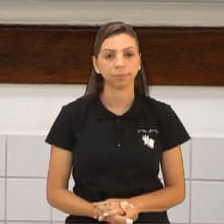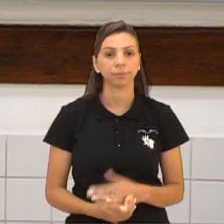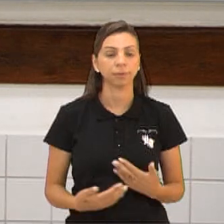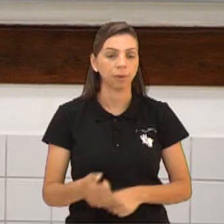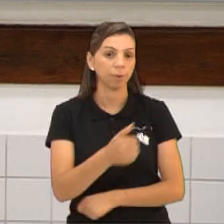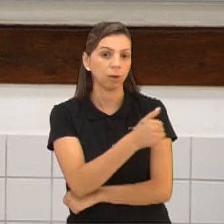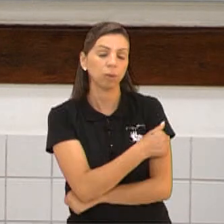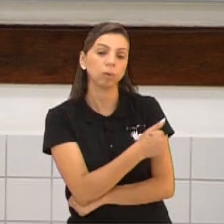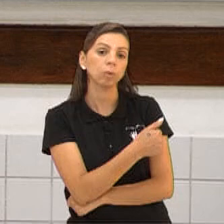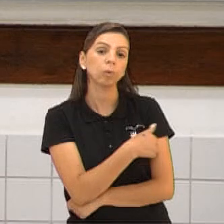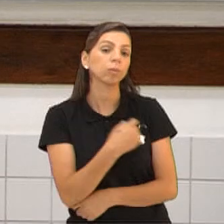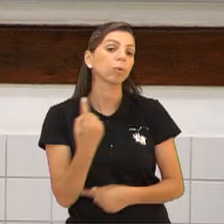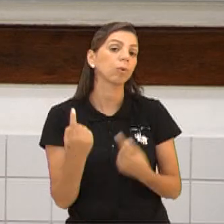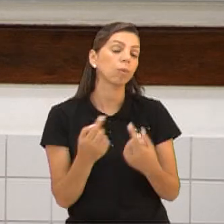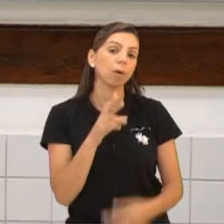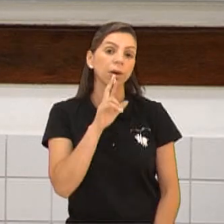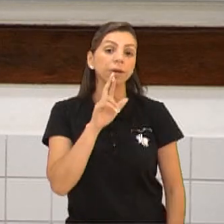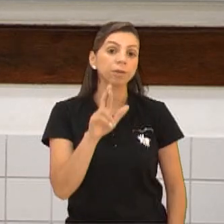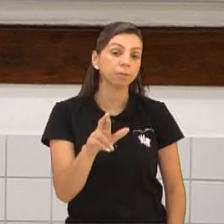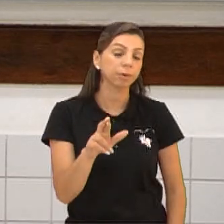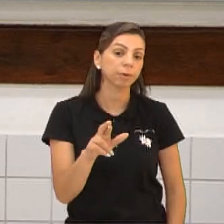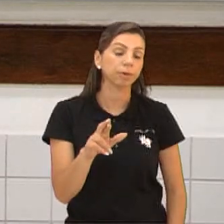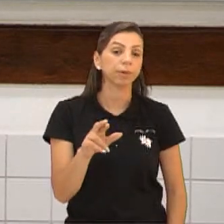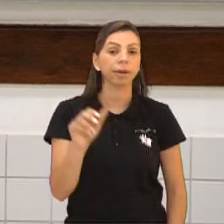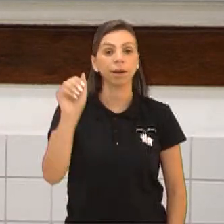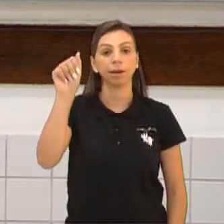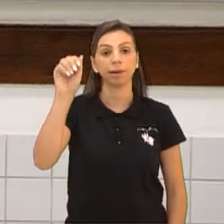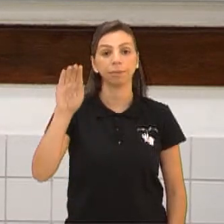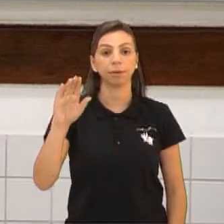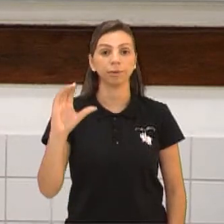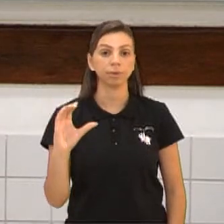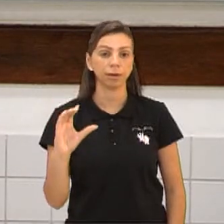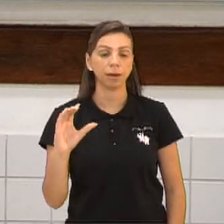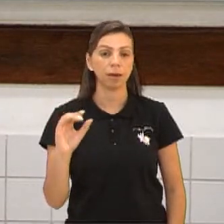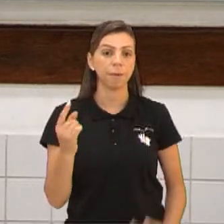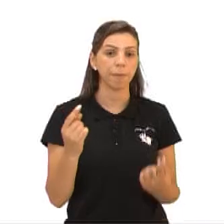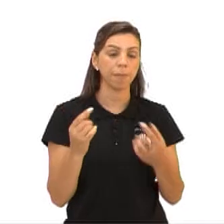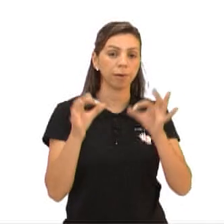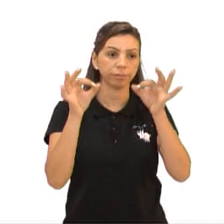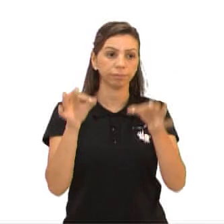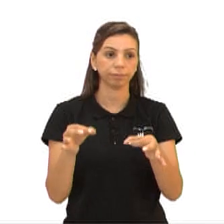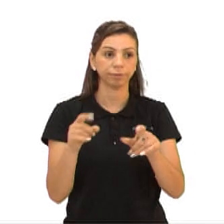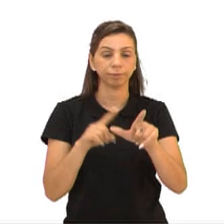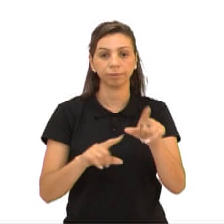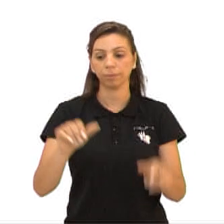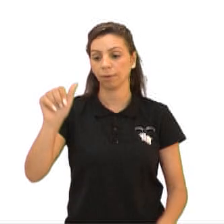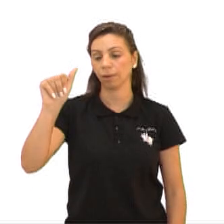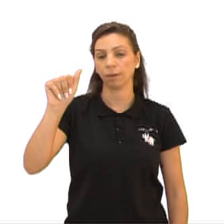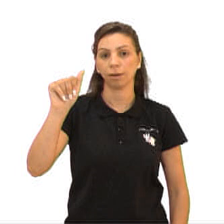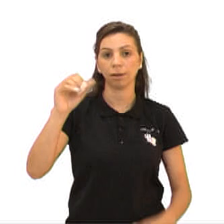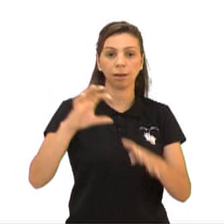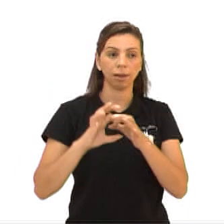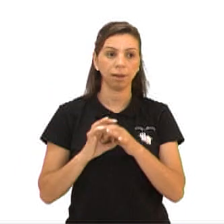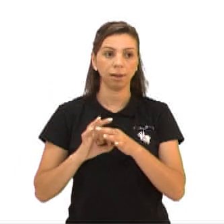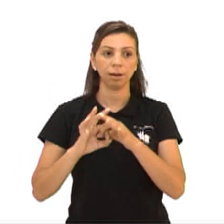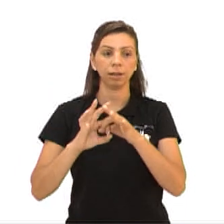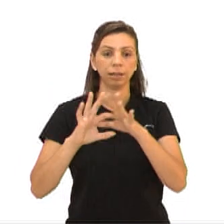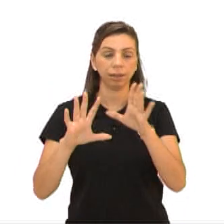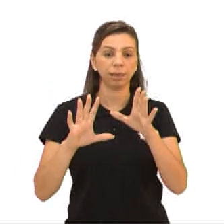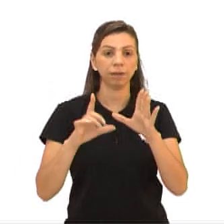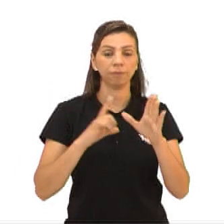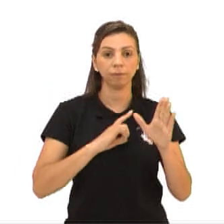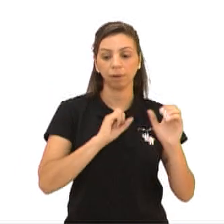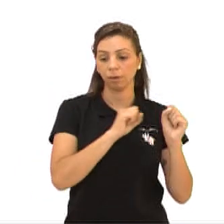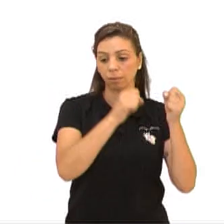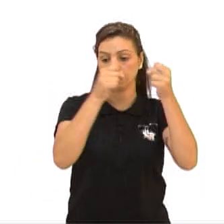Estudante, qual foi a antinomia entre A, B e C? Vamos ver qual é a correta? Letra A liberdade é